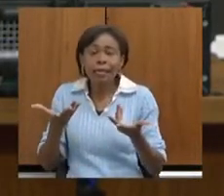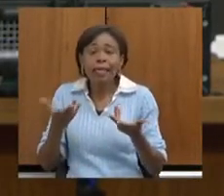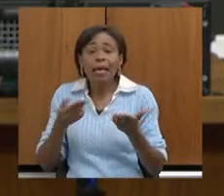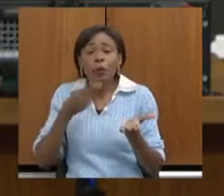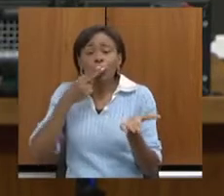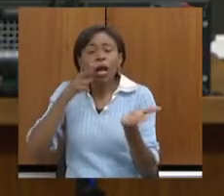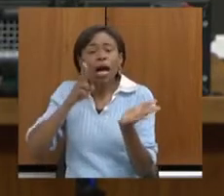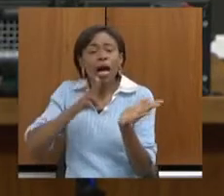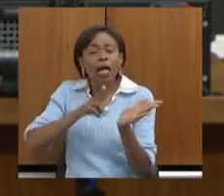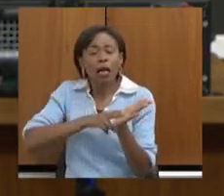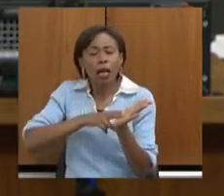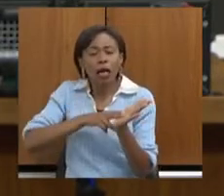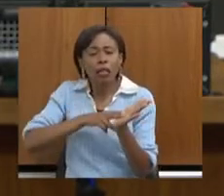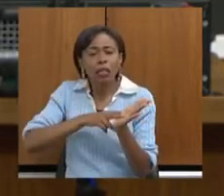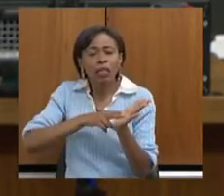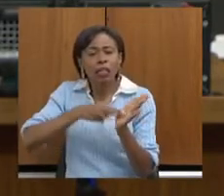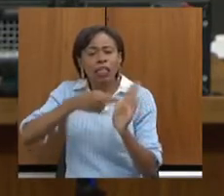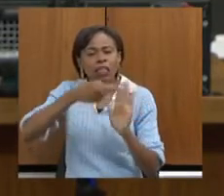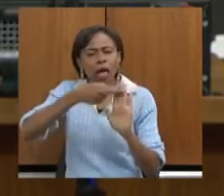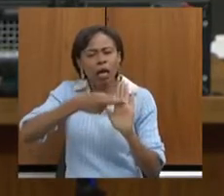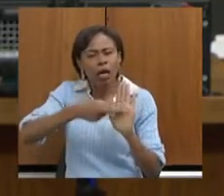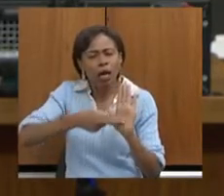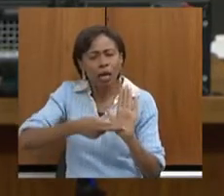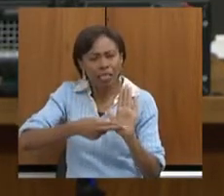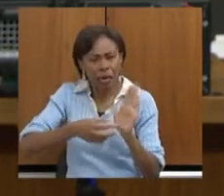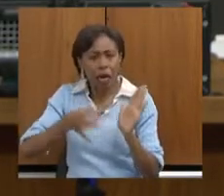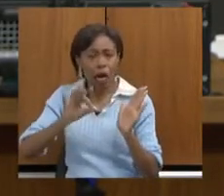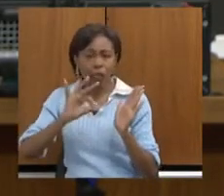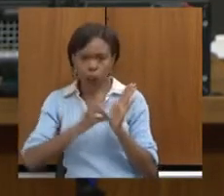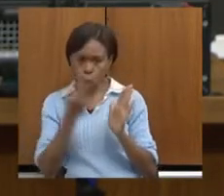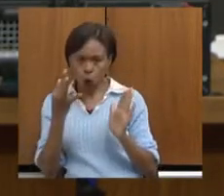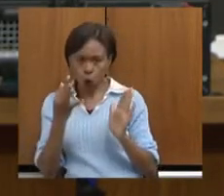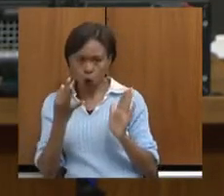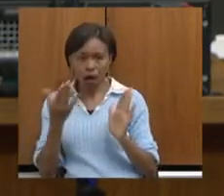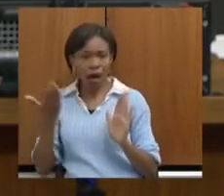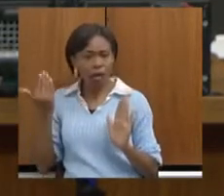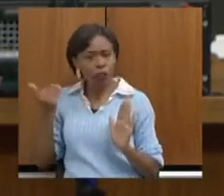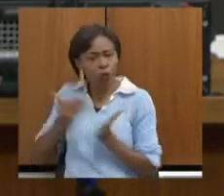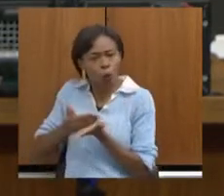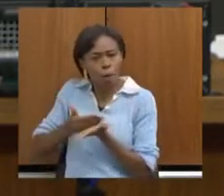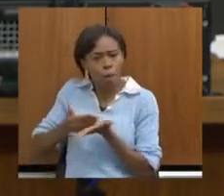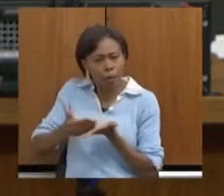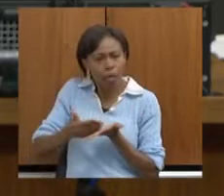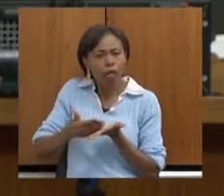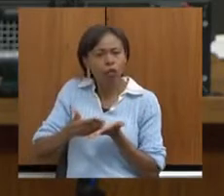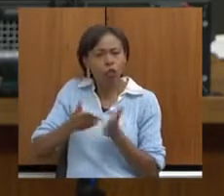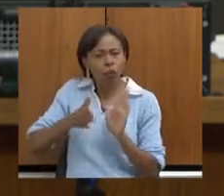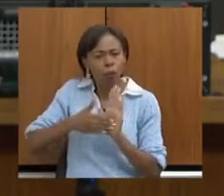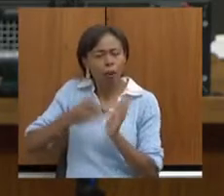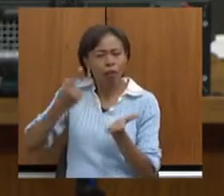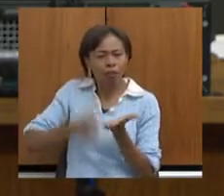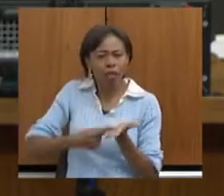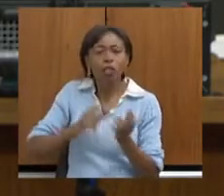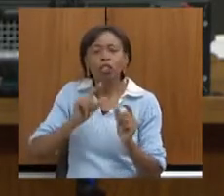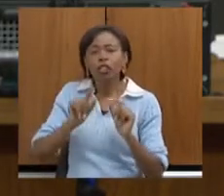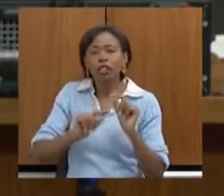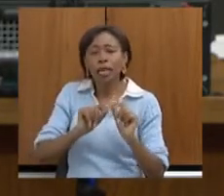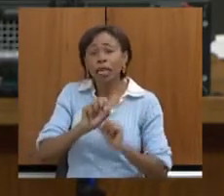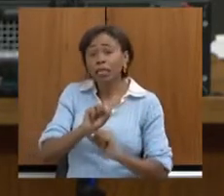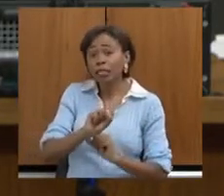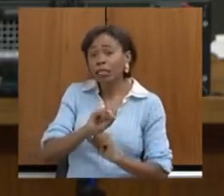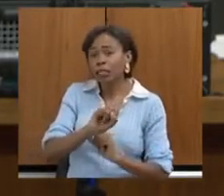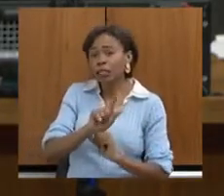carta de princípios que assinamos lá logo no início da repactuação que traz né o dever de sigilo das informações